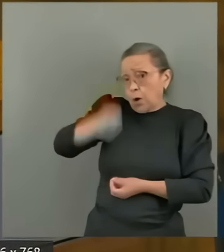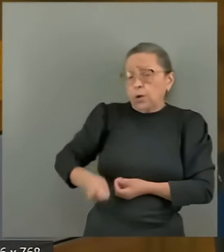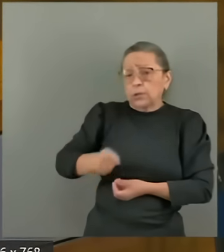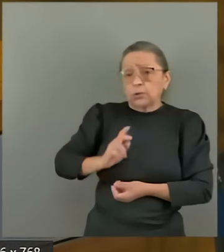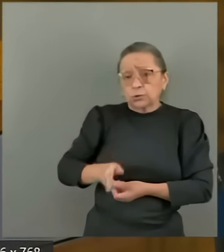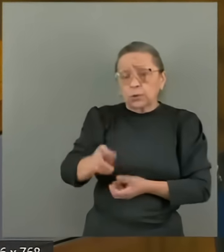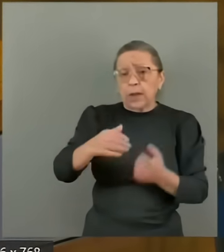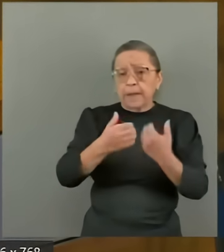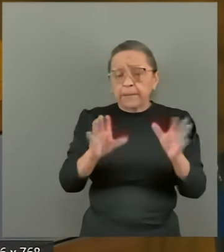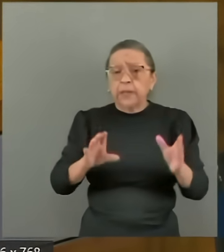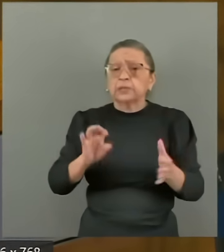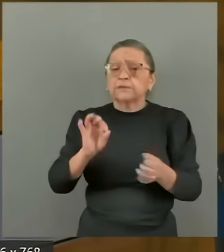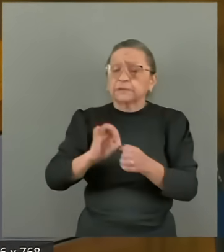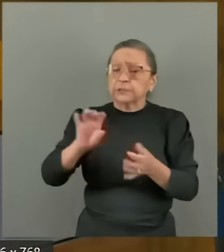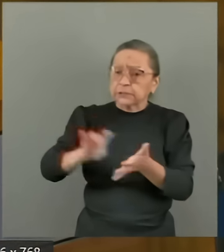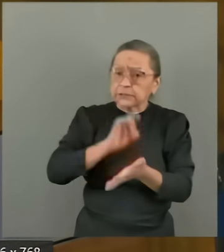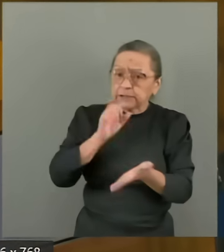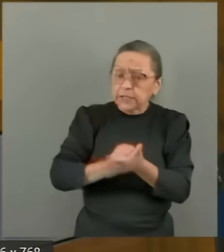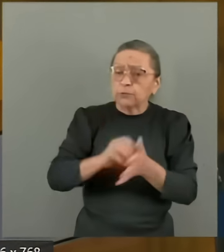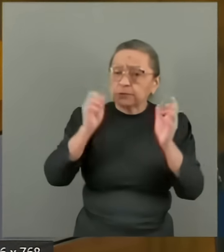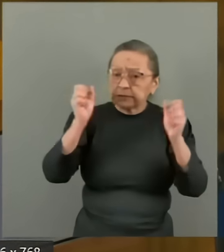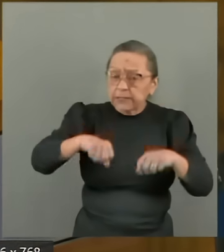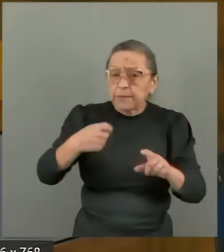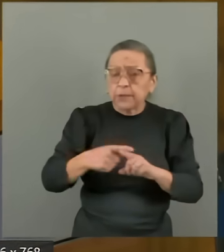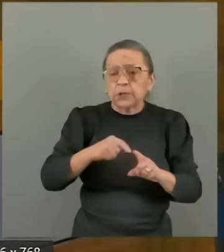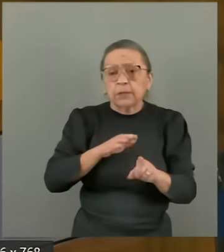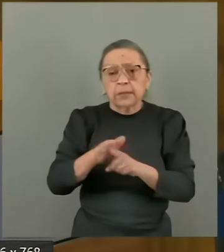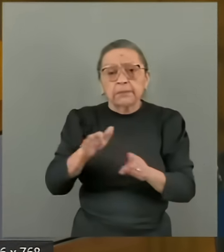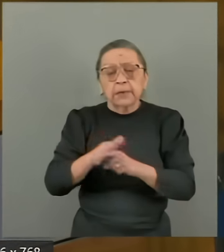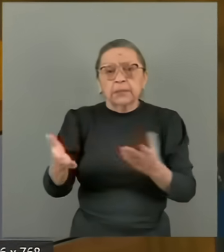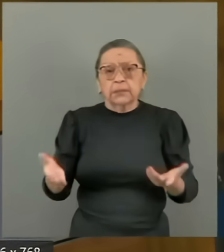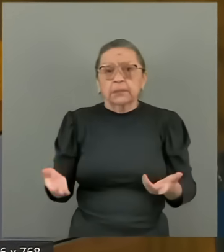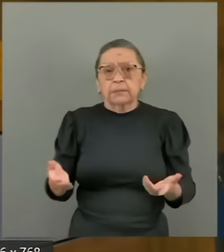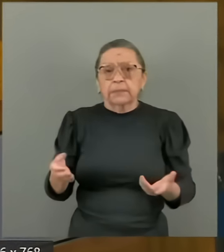inscrições? Sim, havia demandas para inserção.